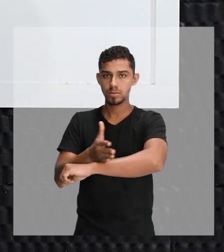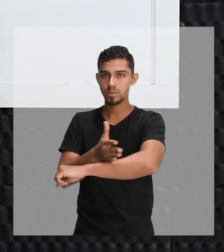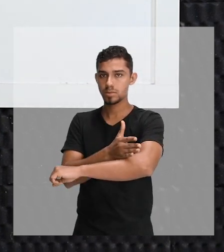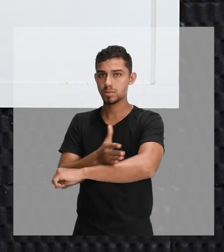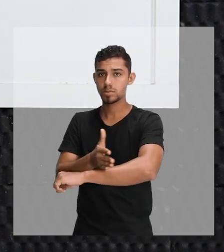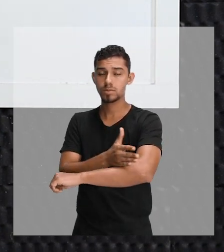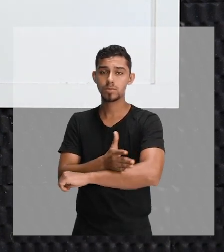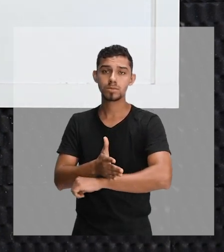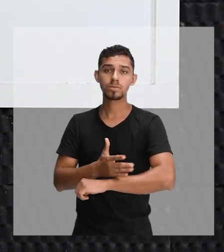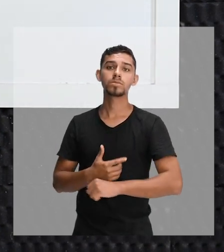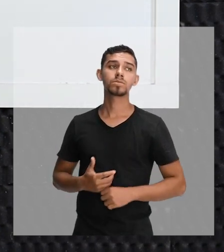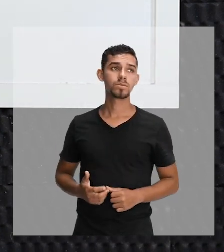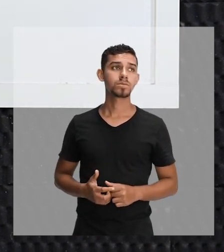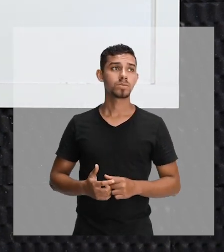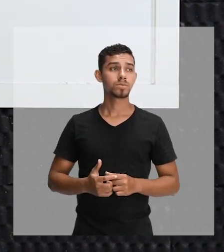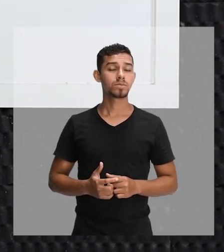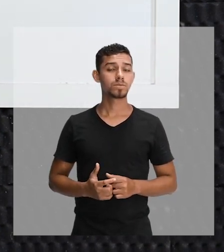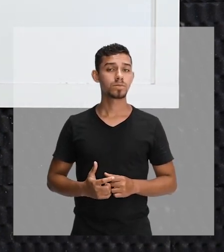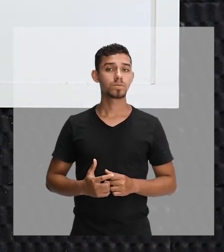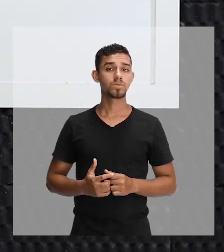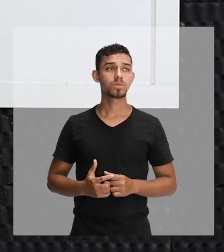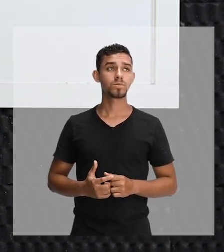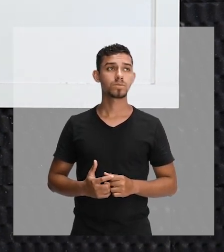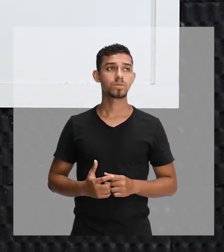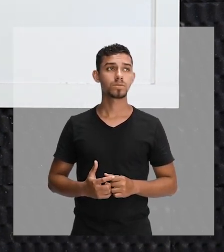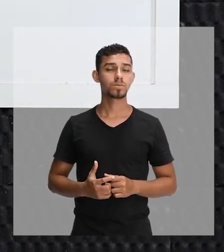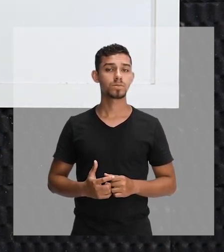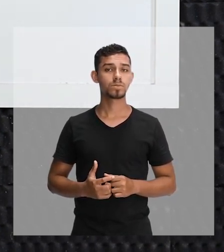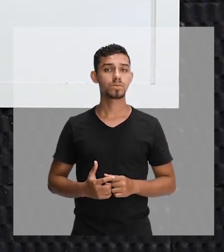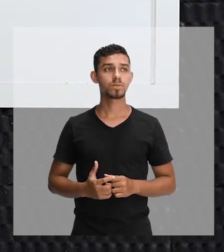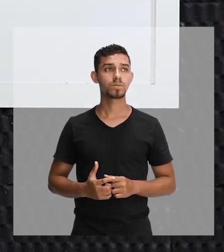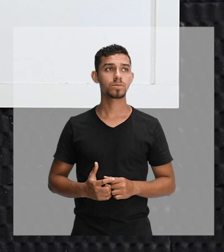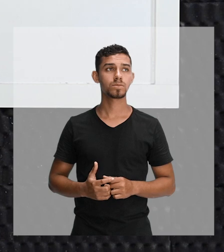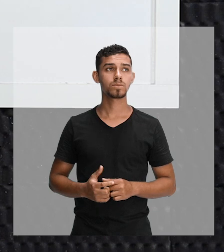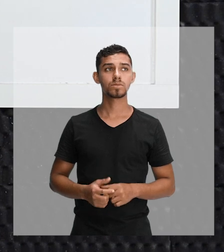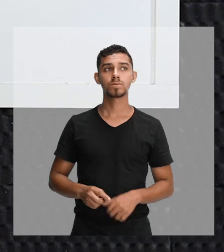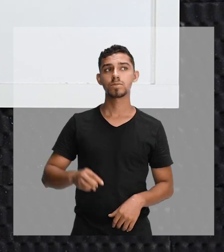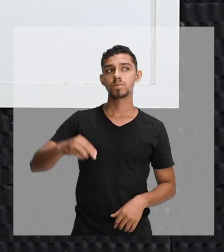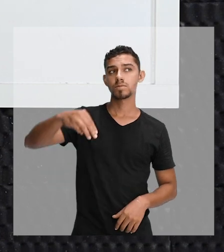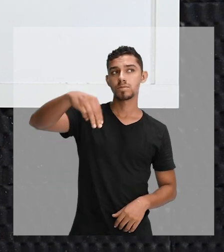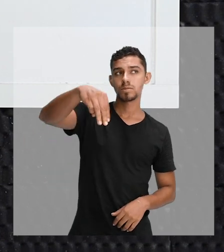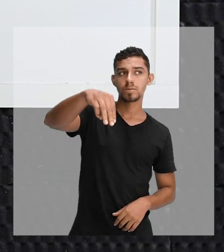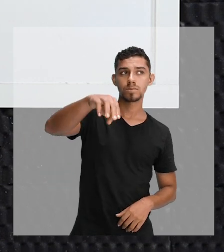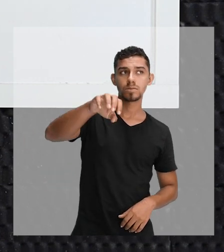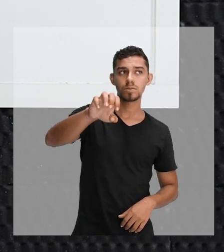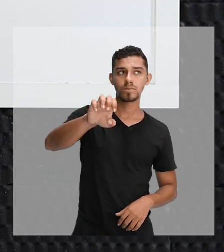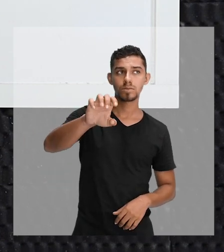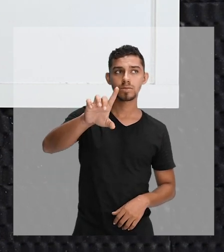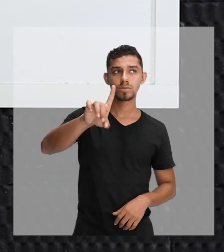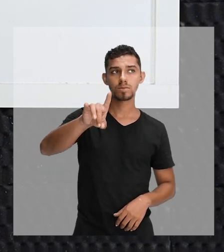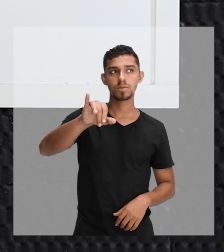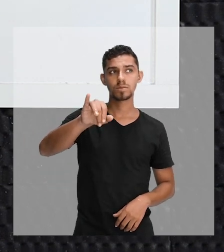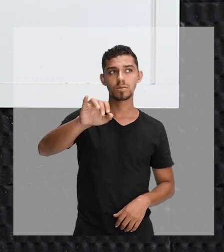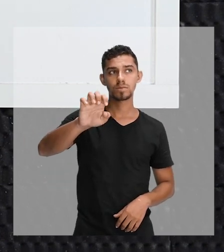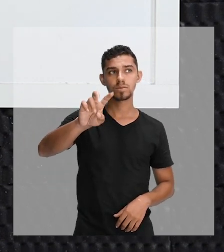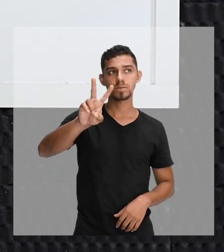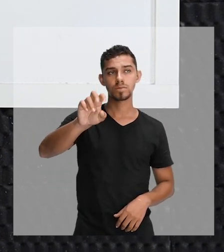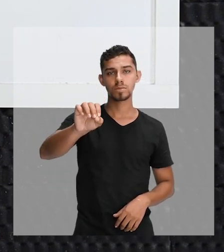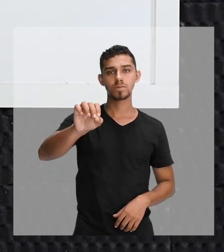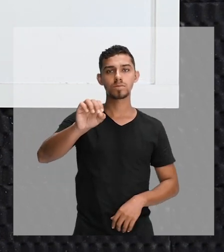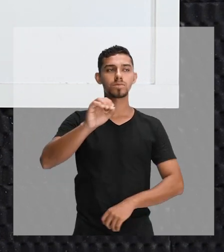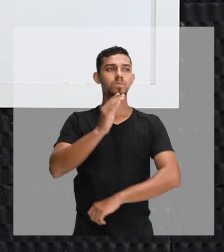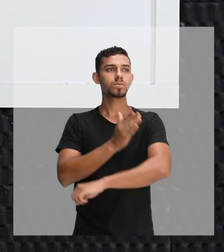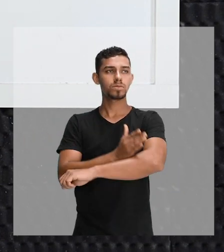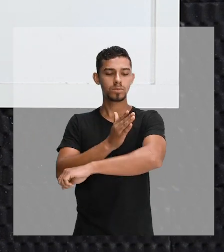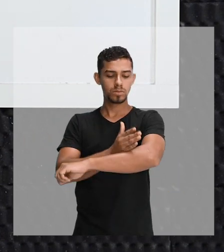também. Obviamente, no mundo medieval, ó, vou botar aqui medievo. No medievo, nós vamos manter